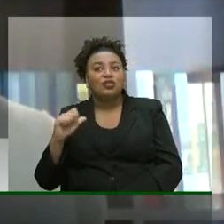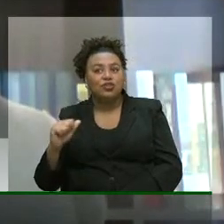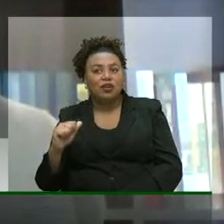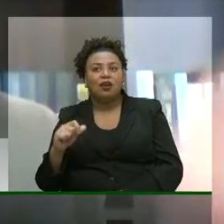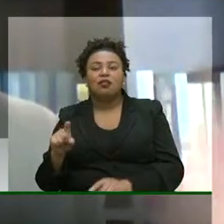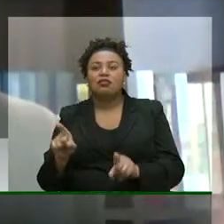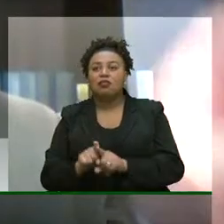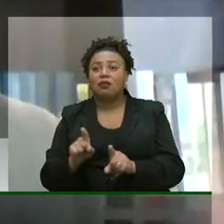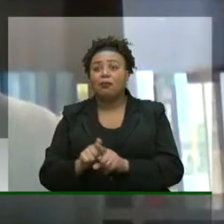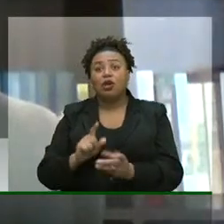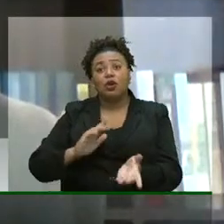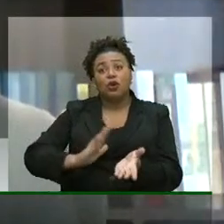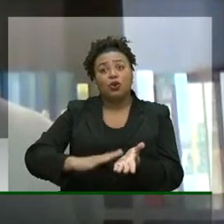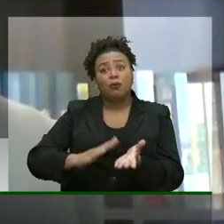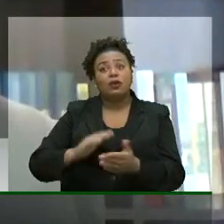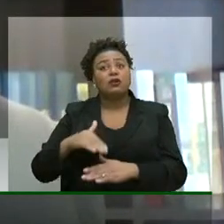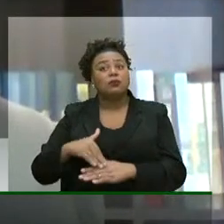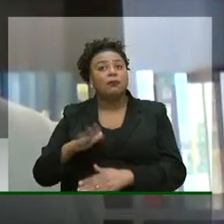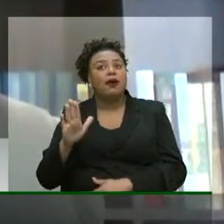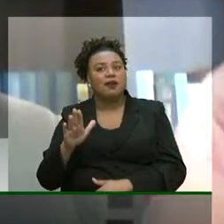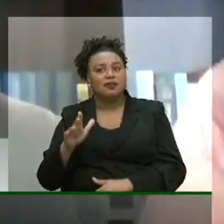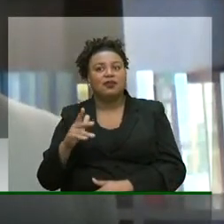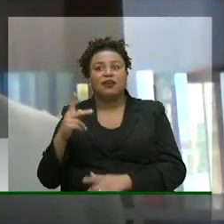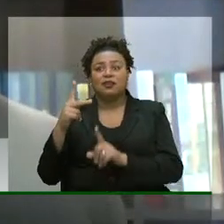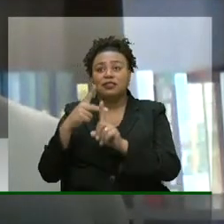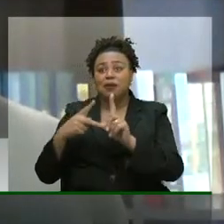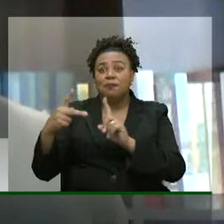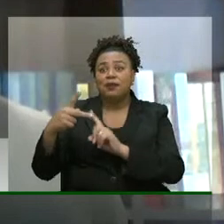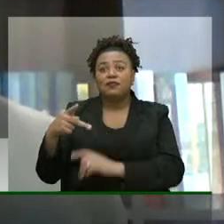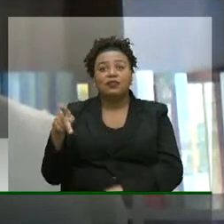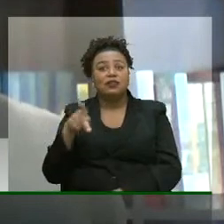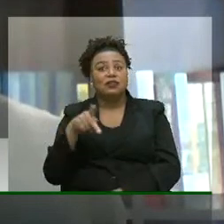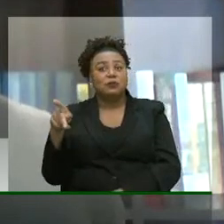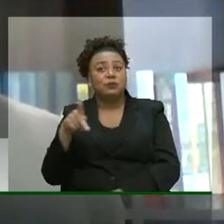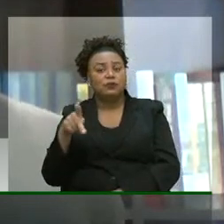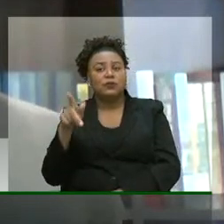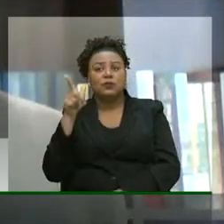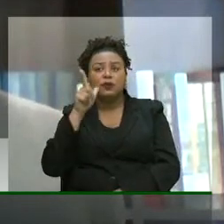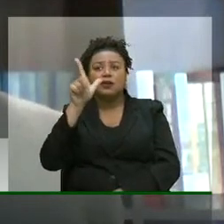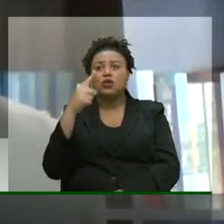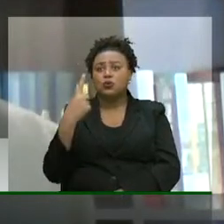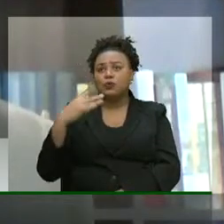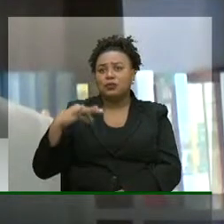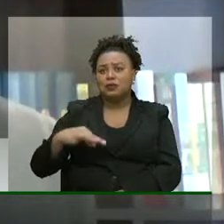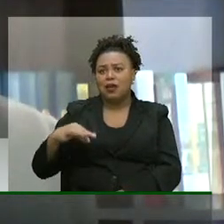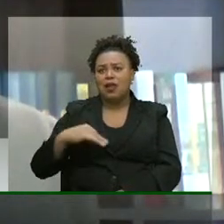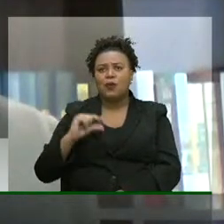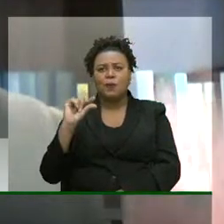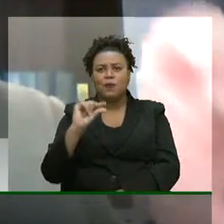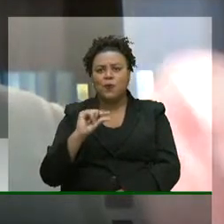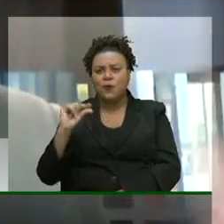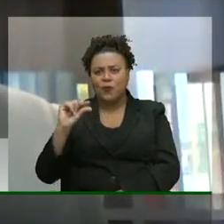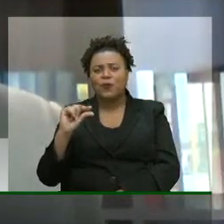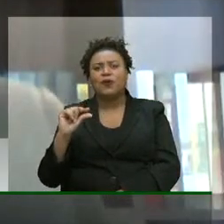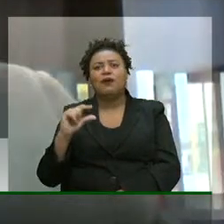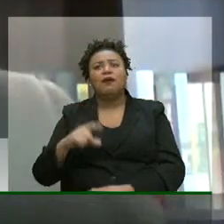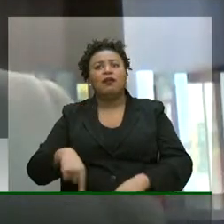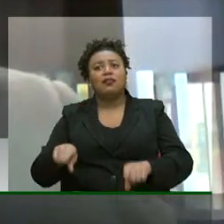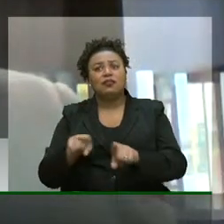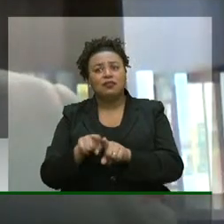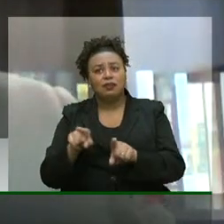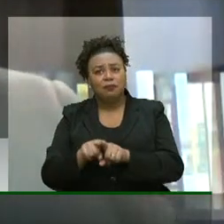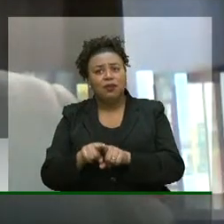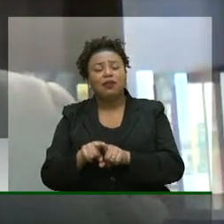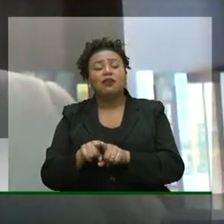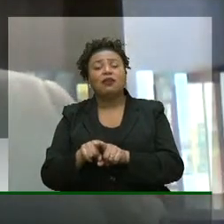inclusive cobrando mais da previdência de professores que ganham já um salário muito baixo, né, que inclusive